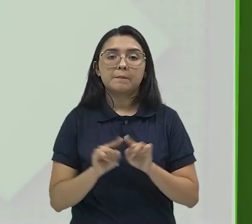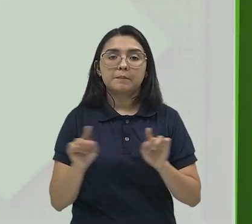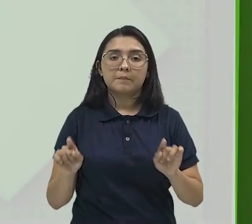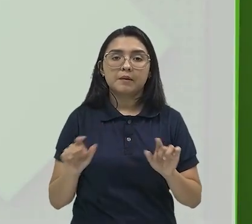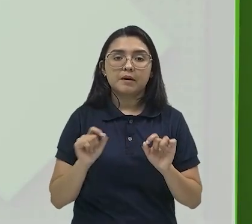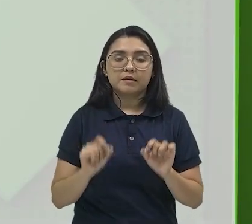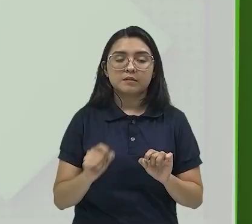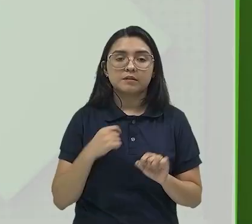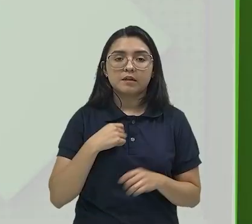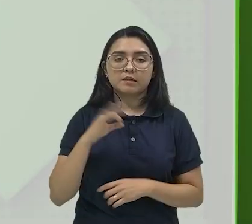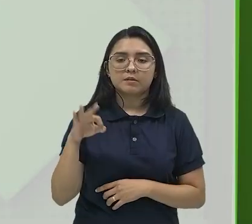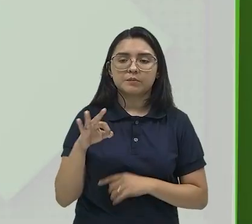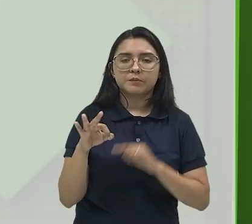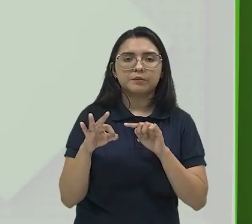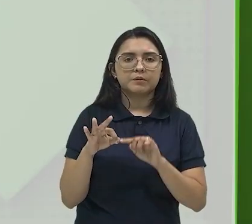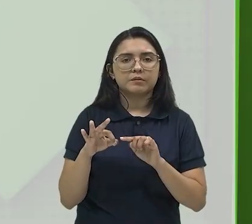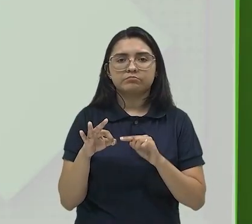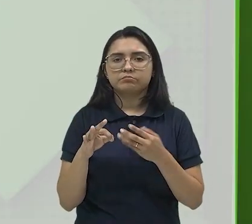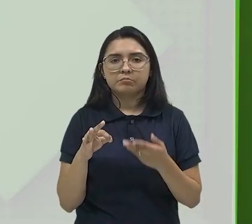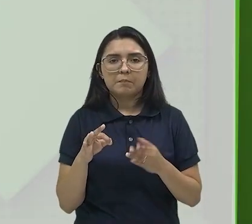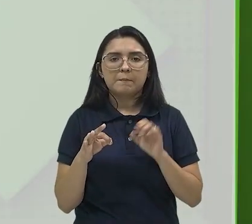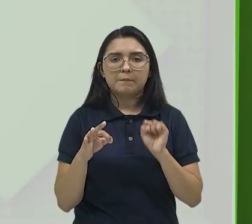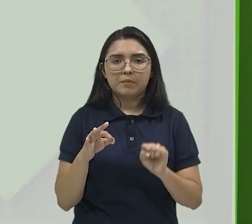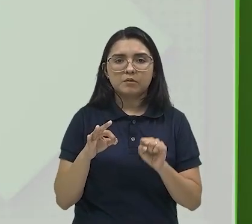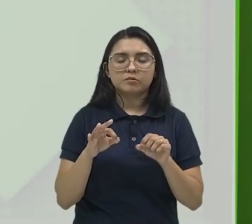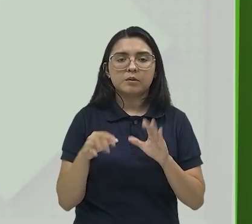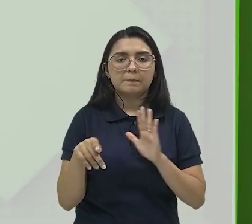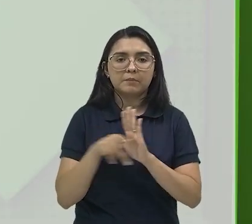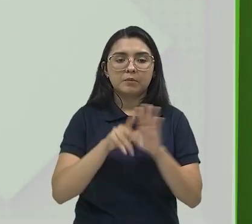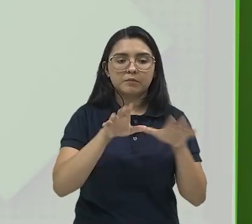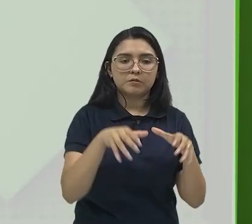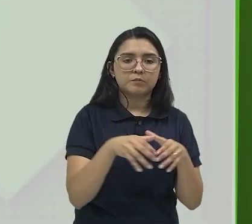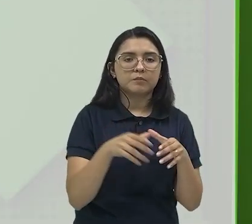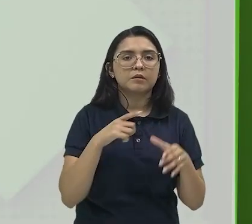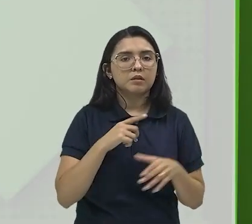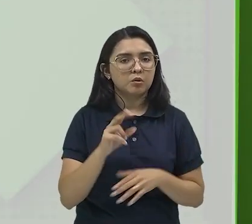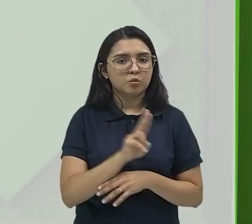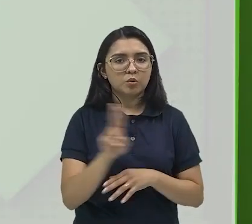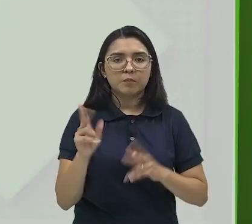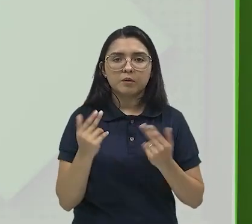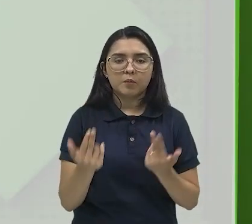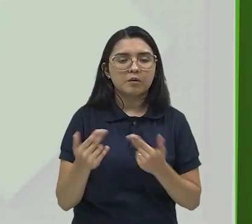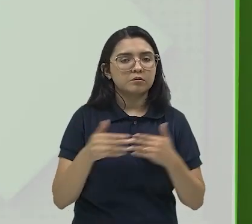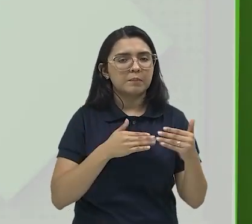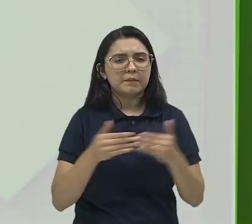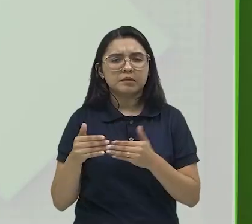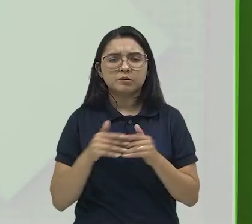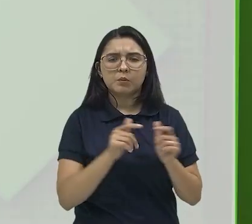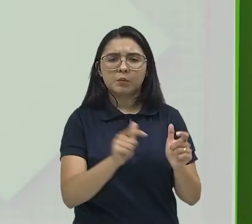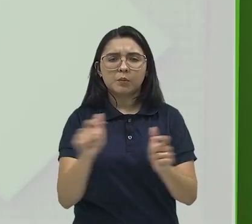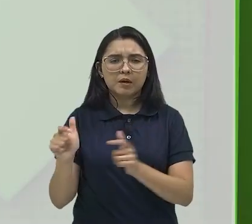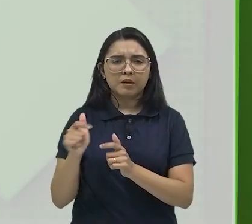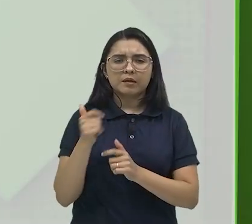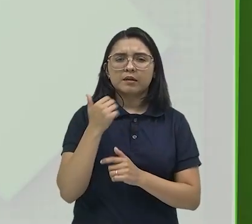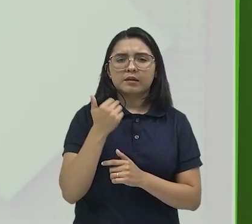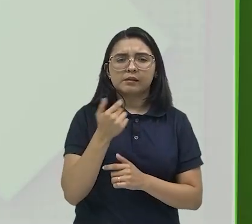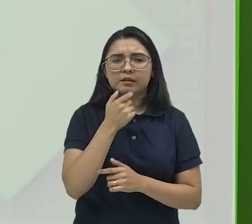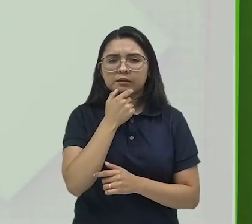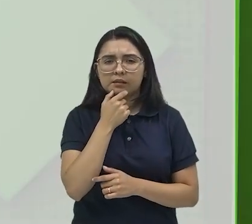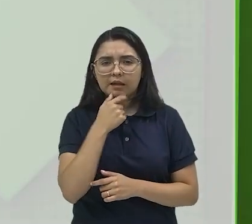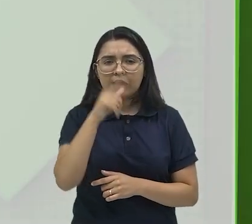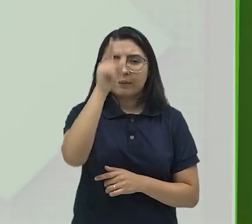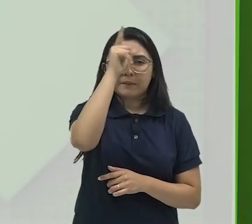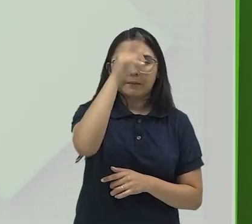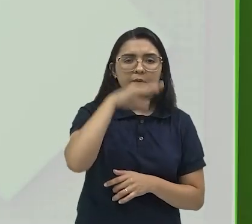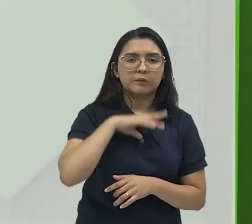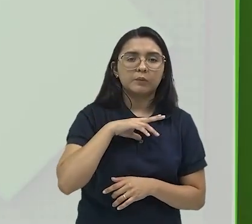ser vivo que faz parte da mesma espécie vai ter esse mesmo nome, independente de se falar em inglês, alemão,